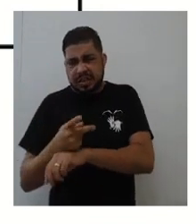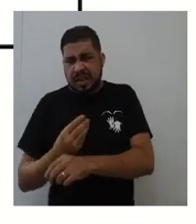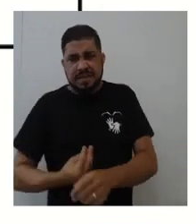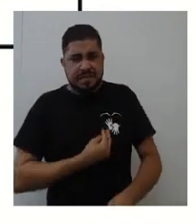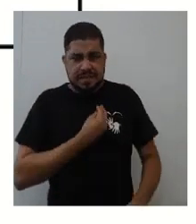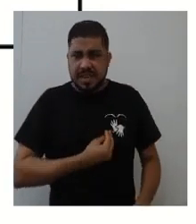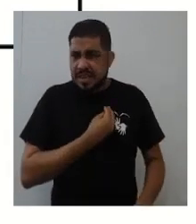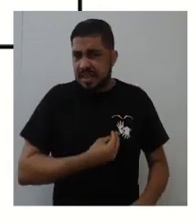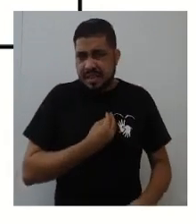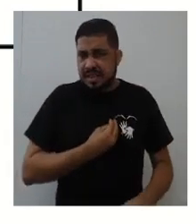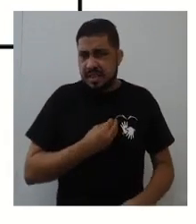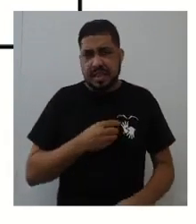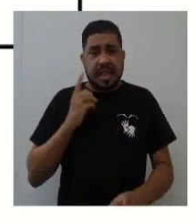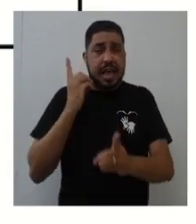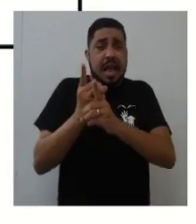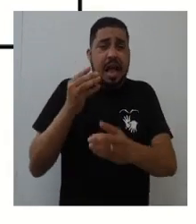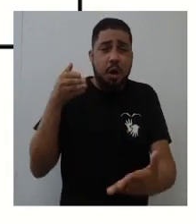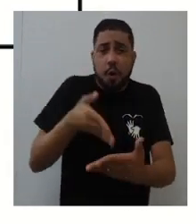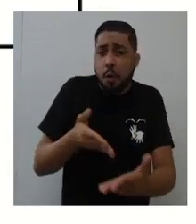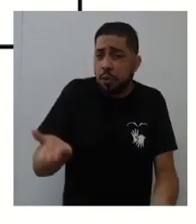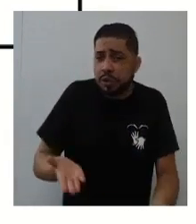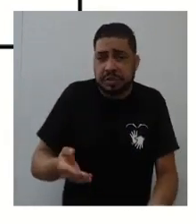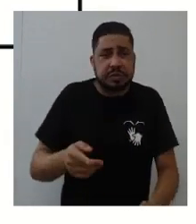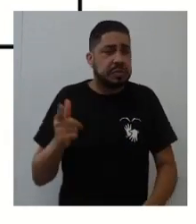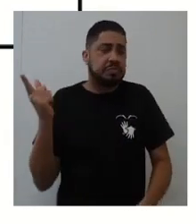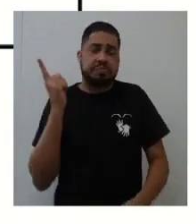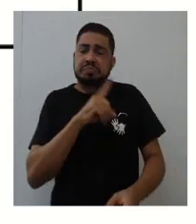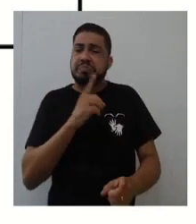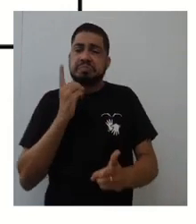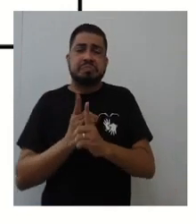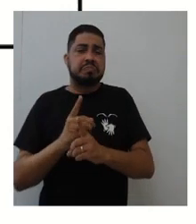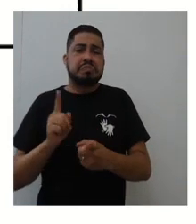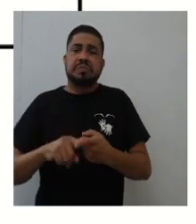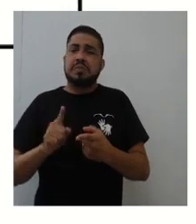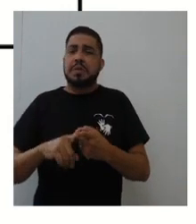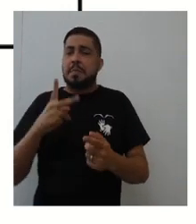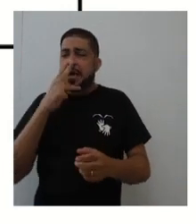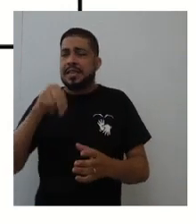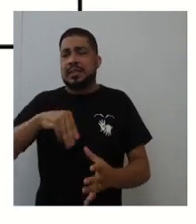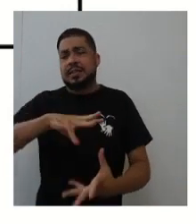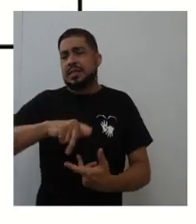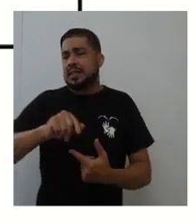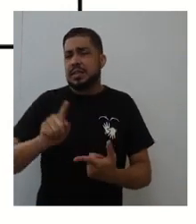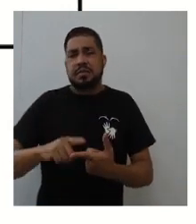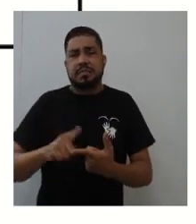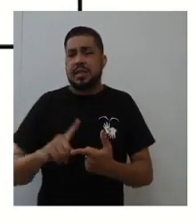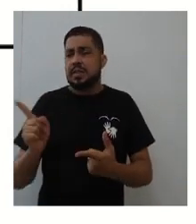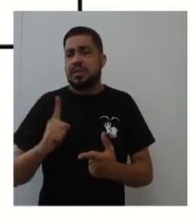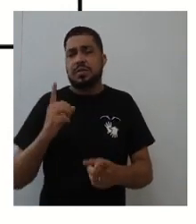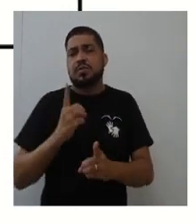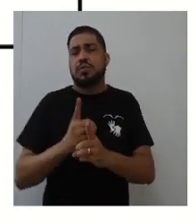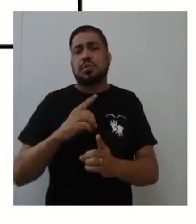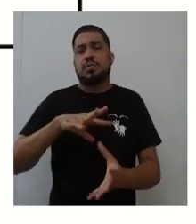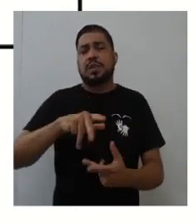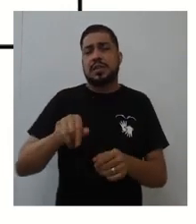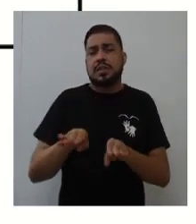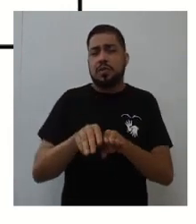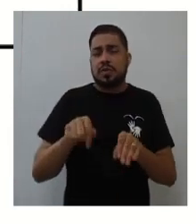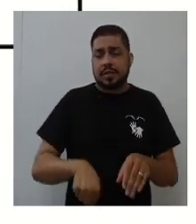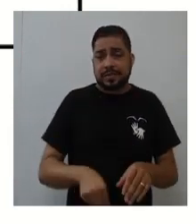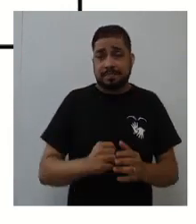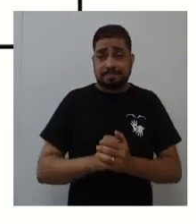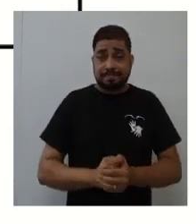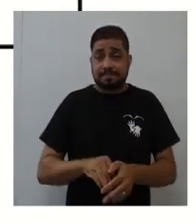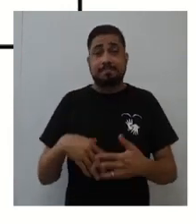não encontraram nenhum tipo de ser parecido com os da Terra e nem planetas parecidos com o nosso. Então, olha